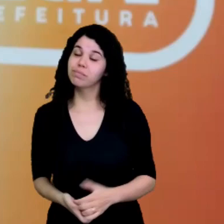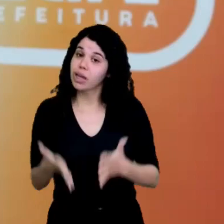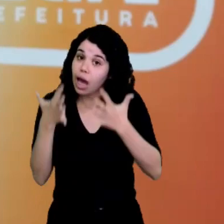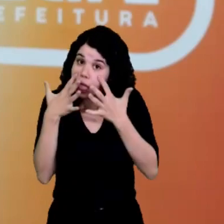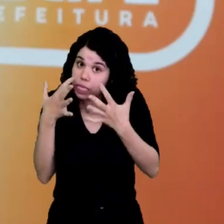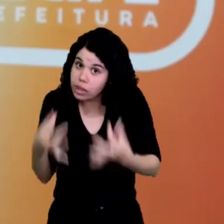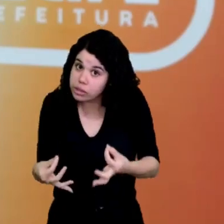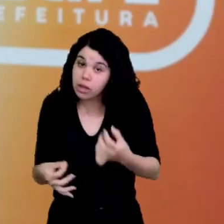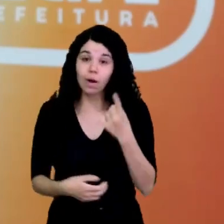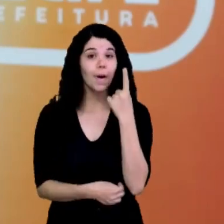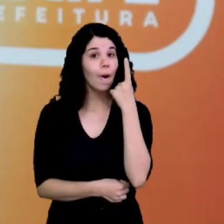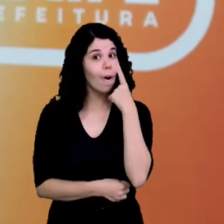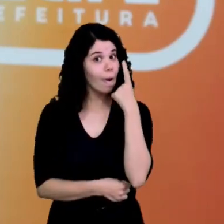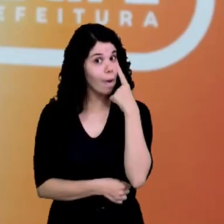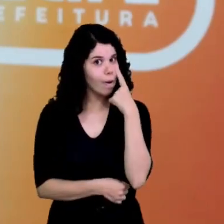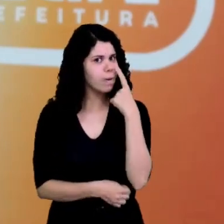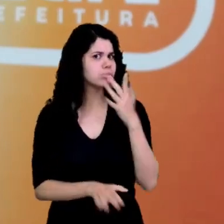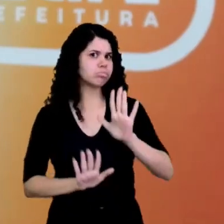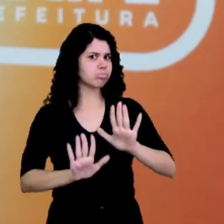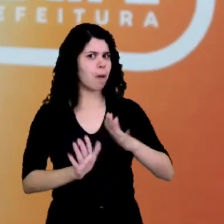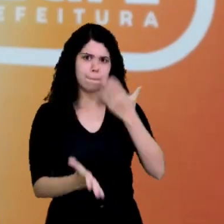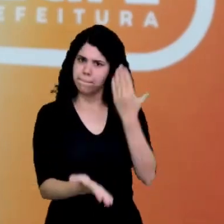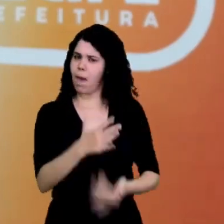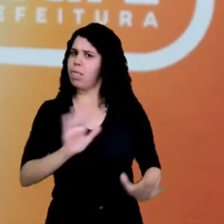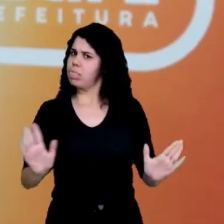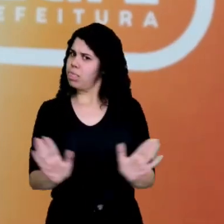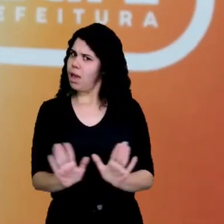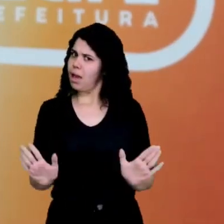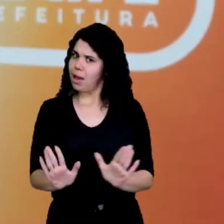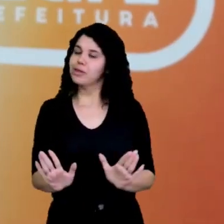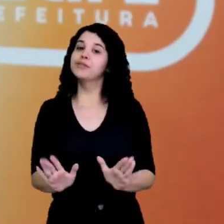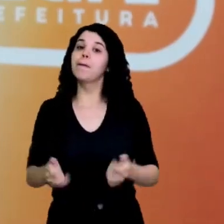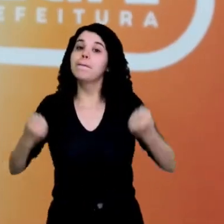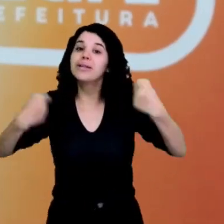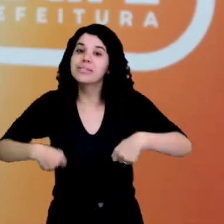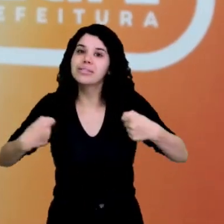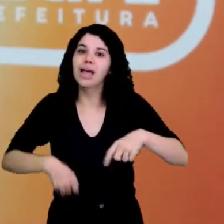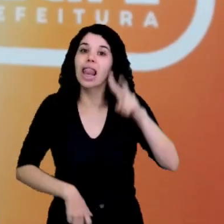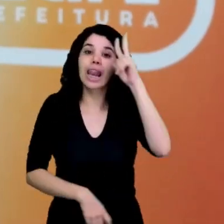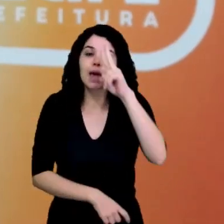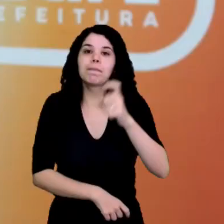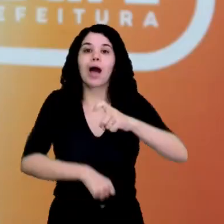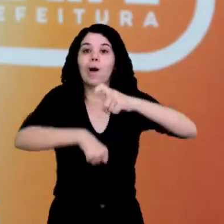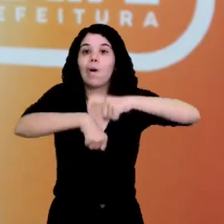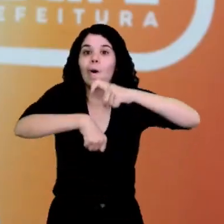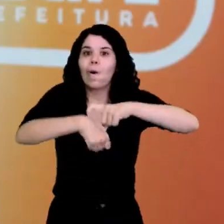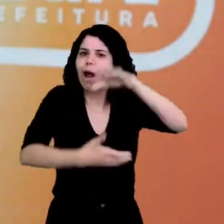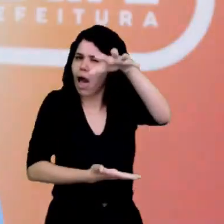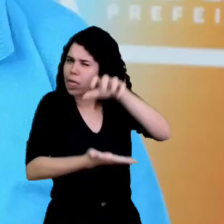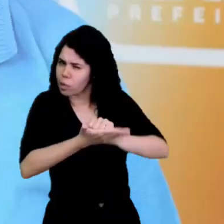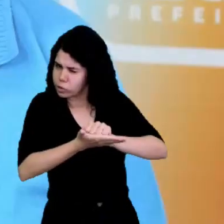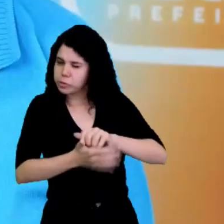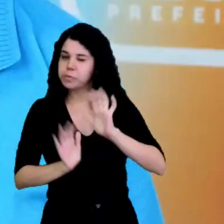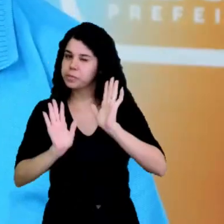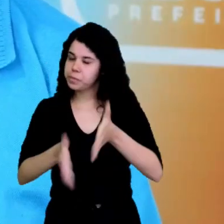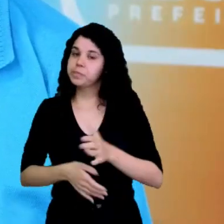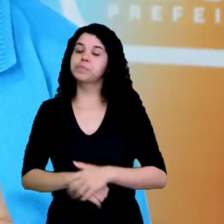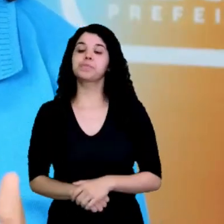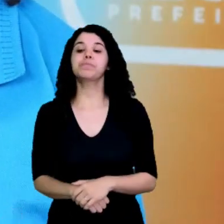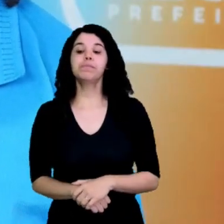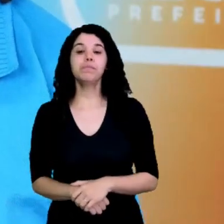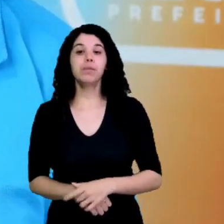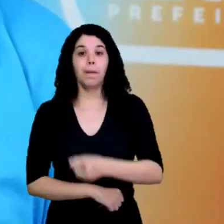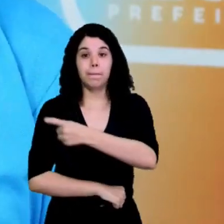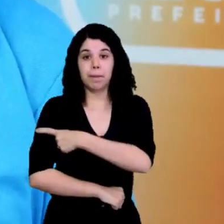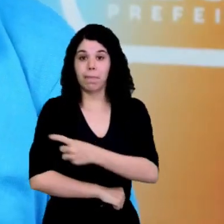hein, pessoal! Olha lá, para você não perder nada, vou lembrar aqui os horários. Anota aí! Para os conteúdos